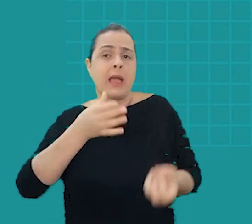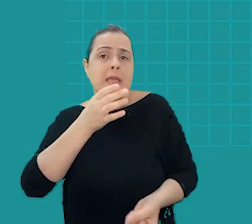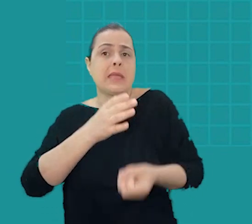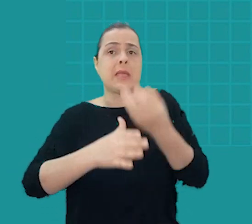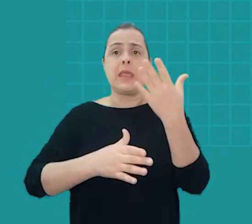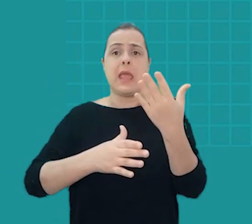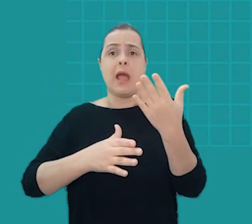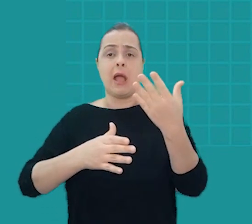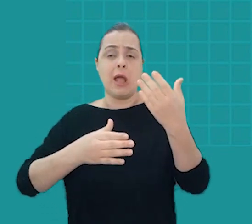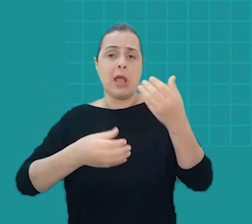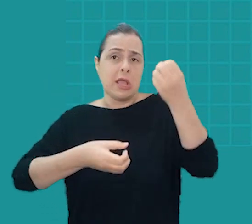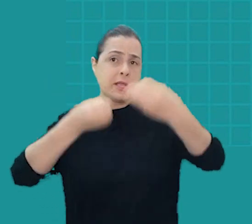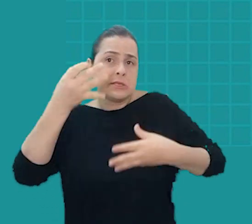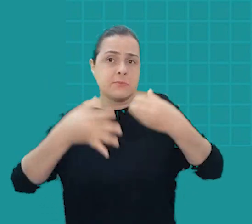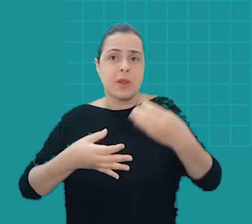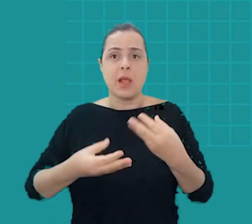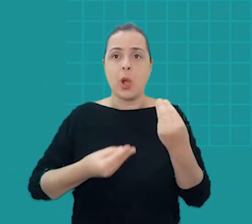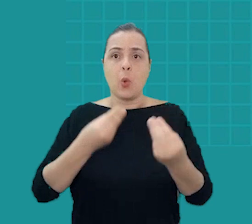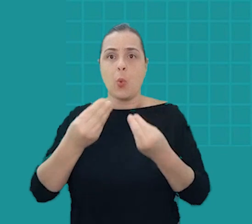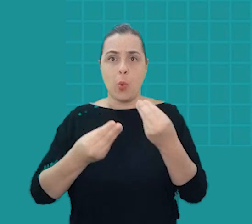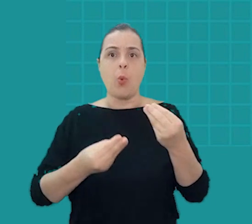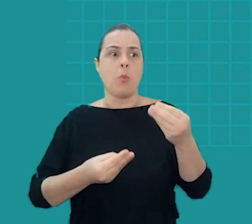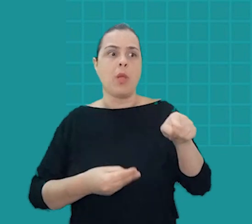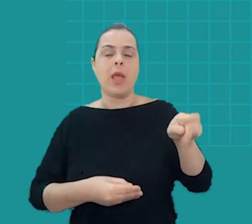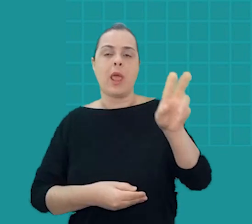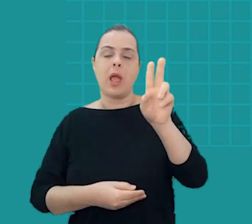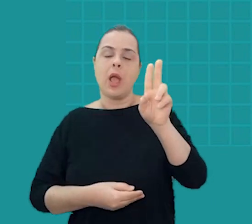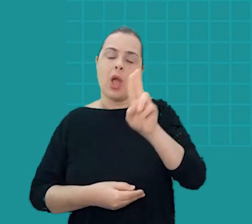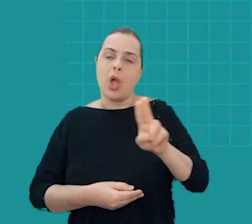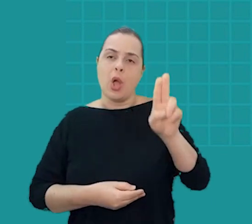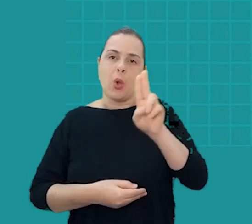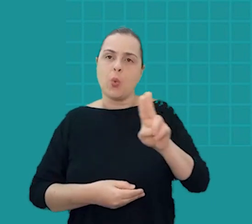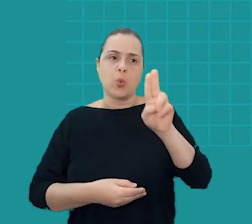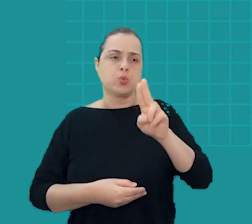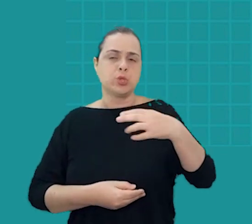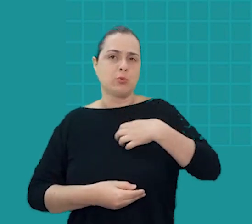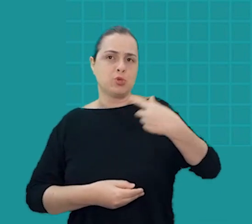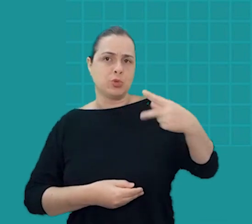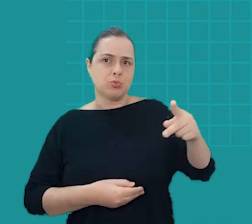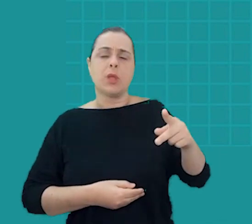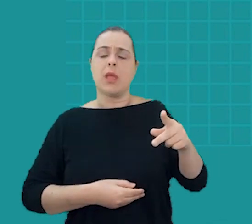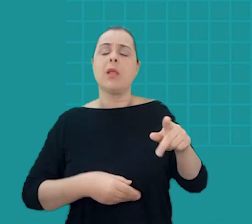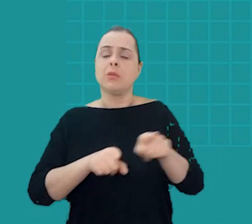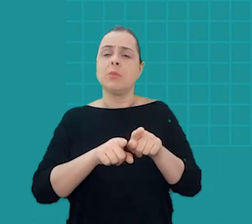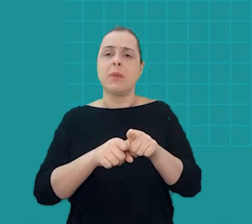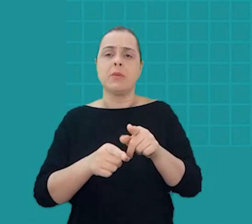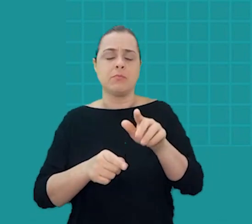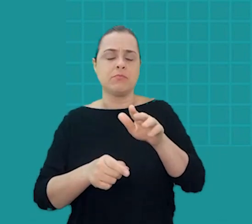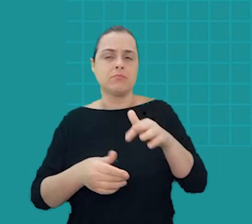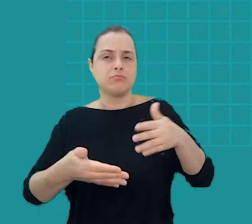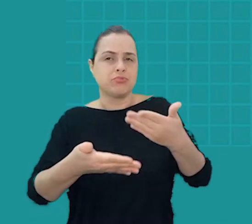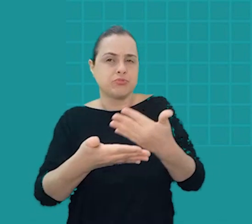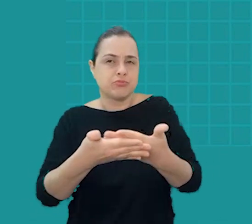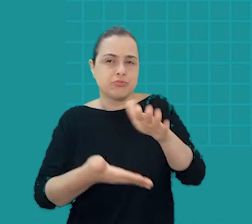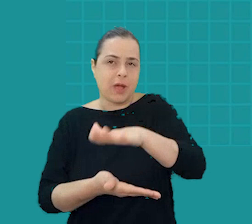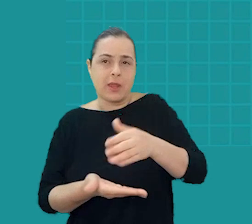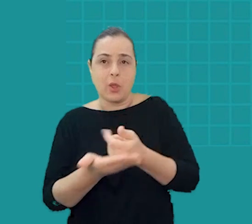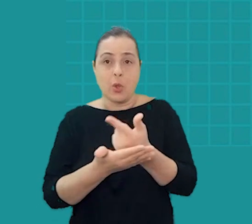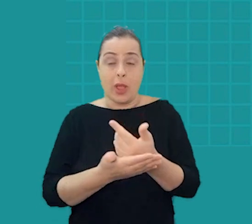cocriar, e é um mercado consumidor. Como que eu cheguei até aqui. Eu nasci, estou